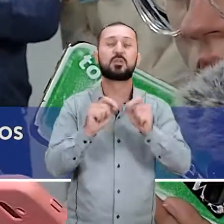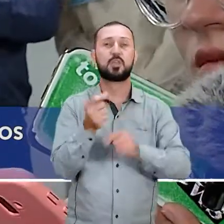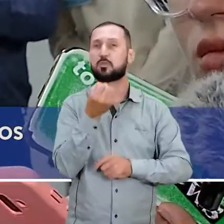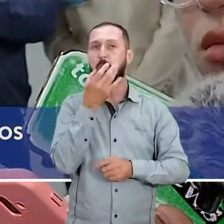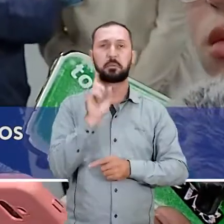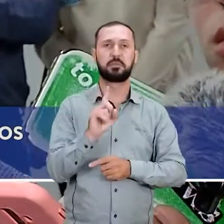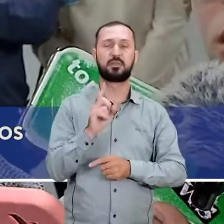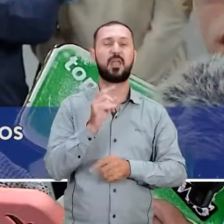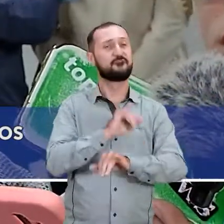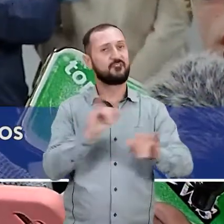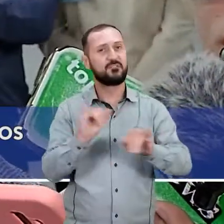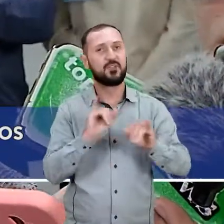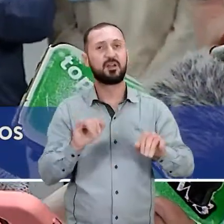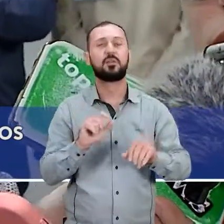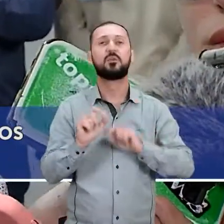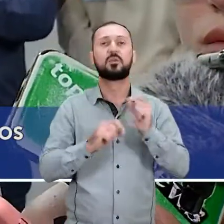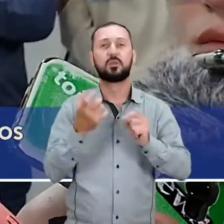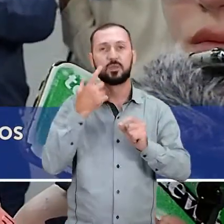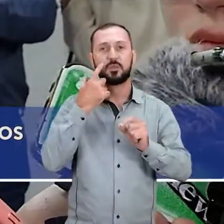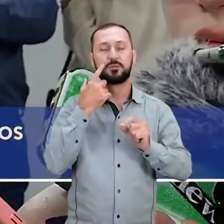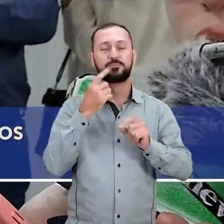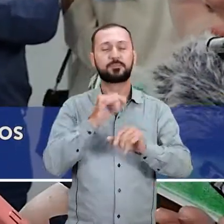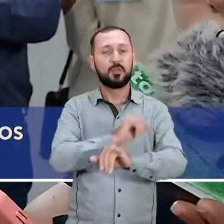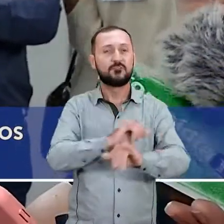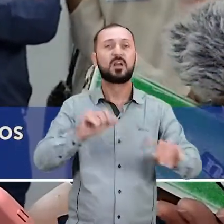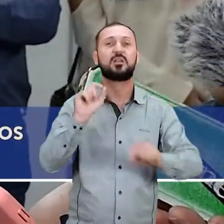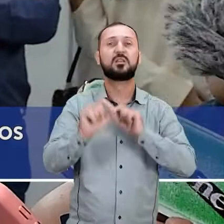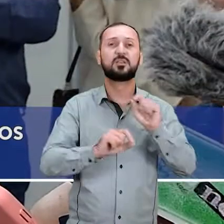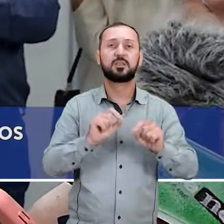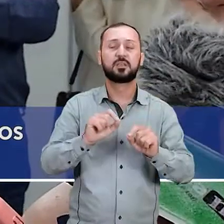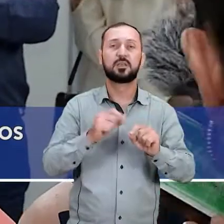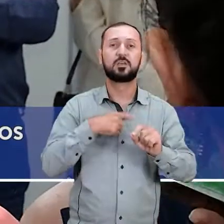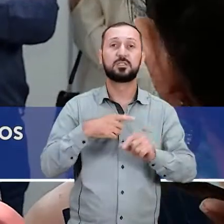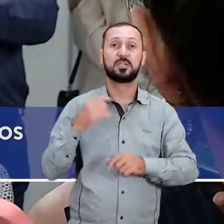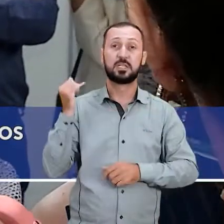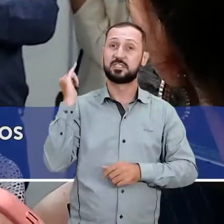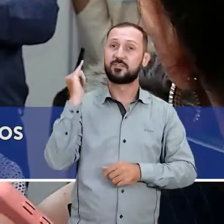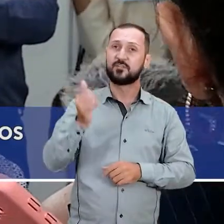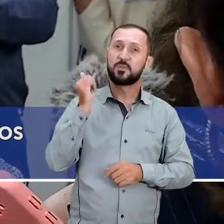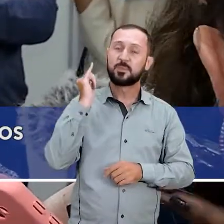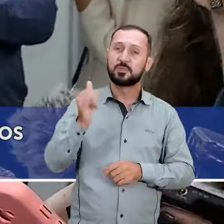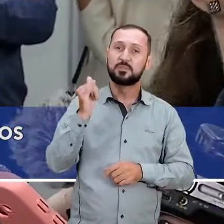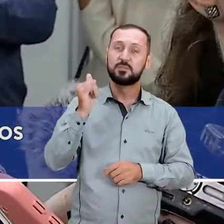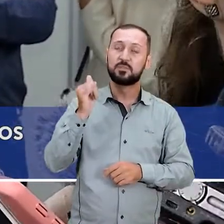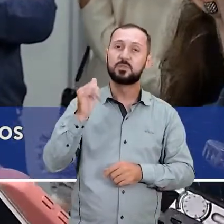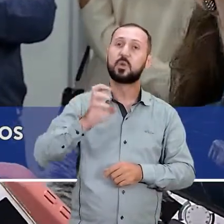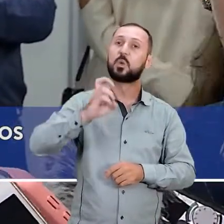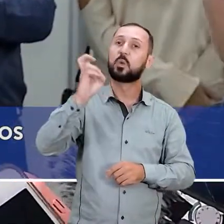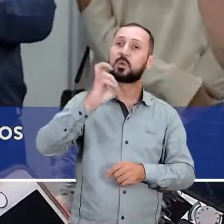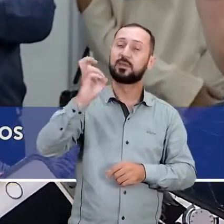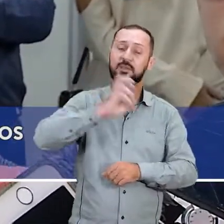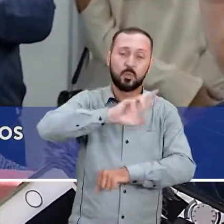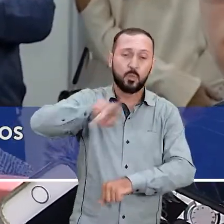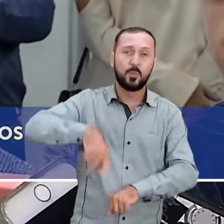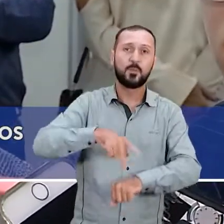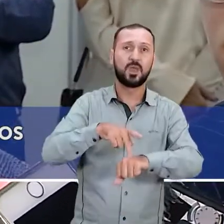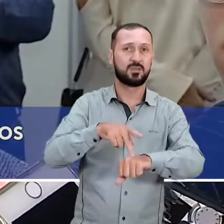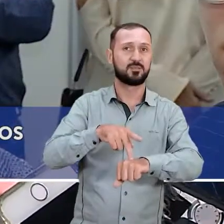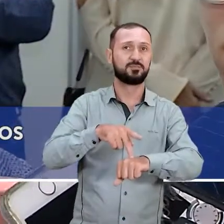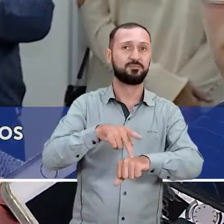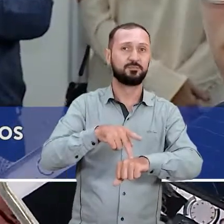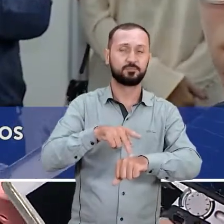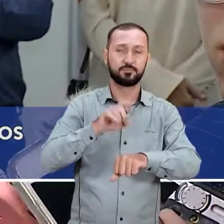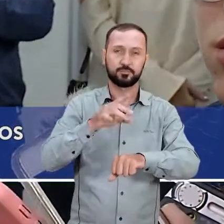só daquilo que não está bem. E outra coisa que eu gostaria de deixar registrado, que os nossos dados, nós somos o 5º no